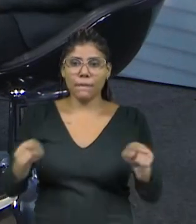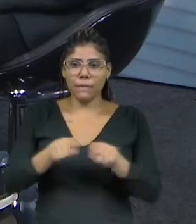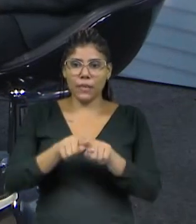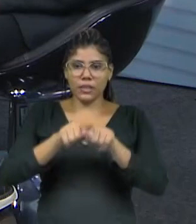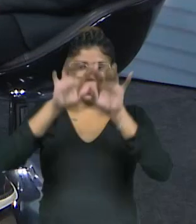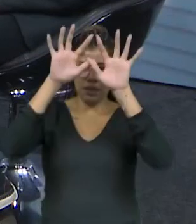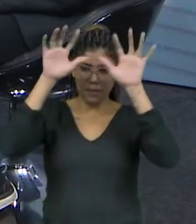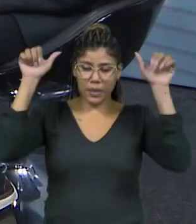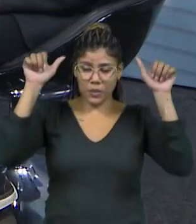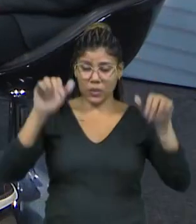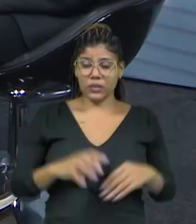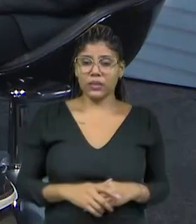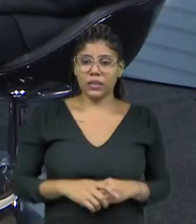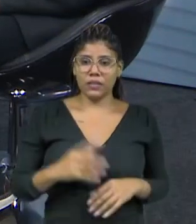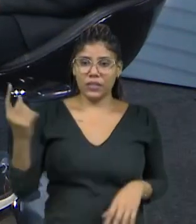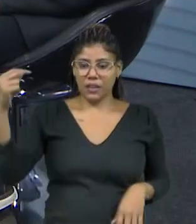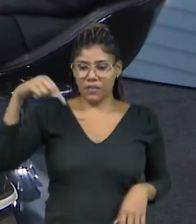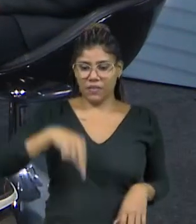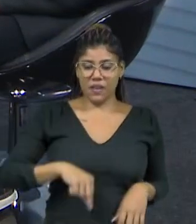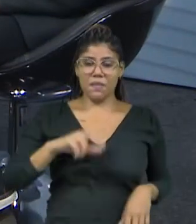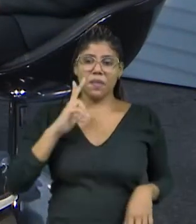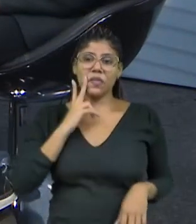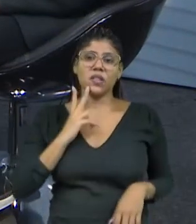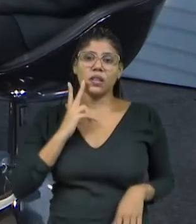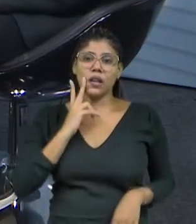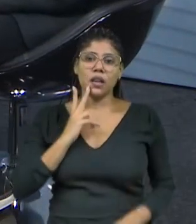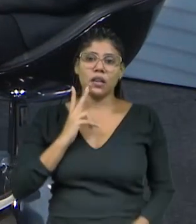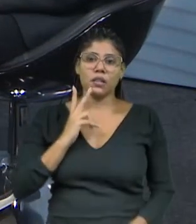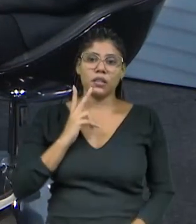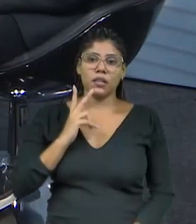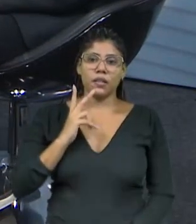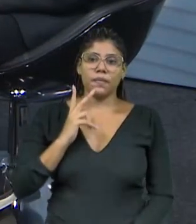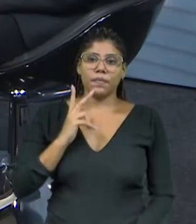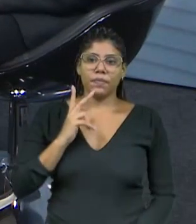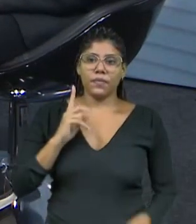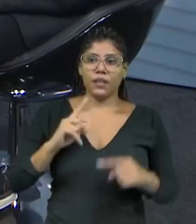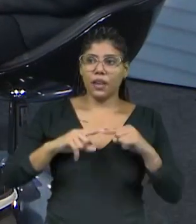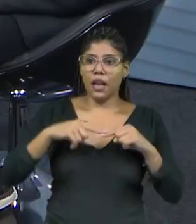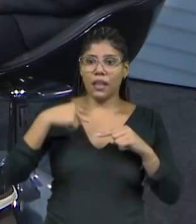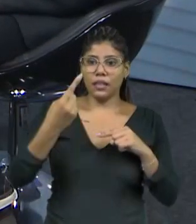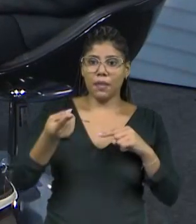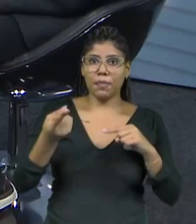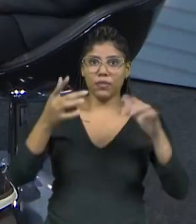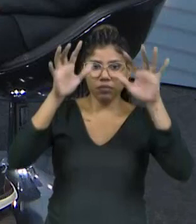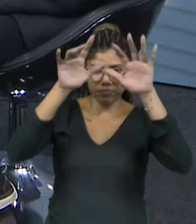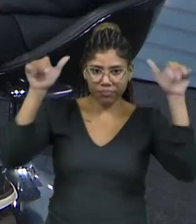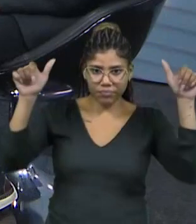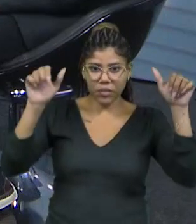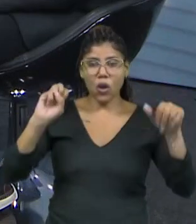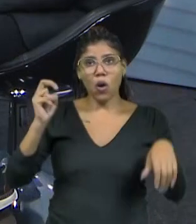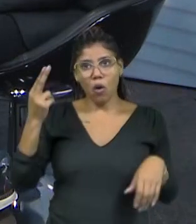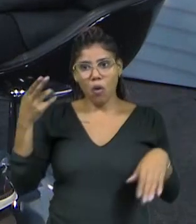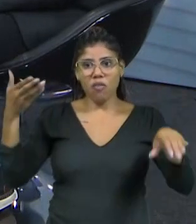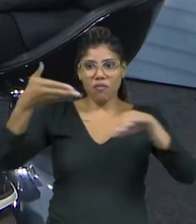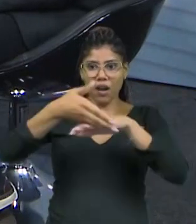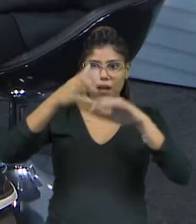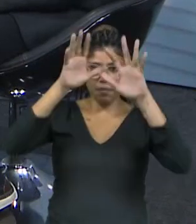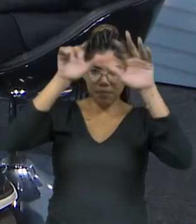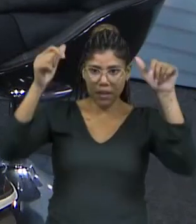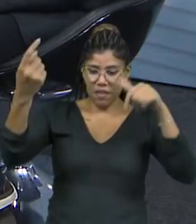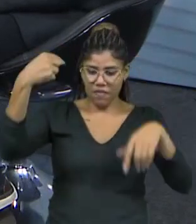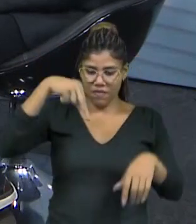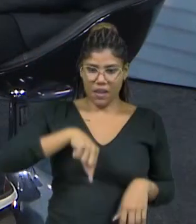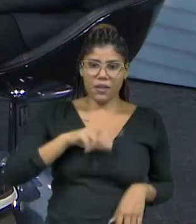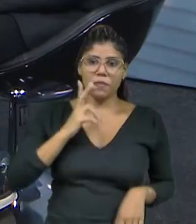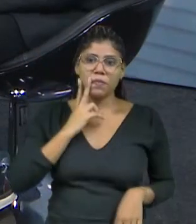Amazônia. Você vem para Fortaleza e depois você vai para a Amazônia. Ou você vai para a Amazônia, depois você vem pegar a praia de